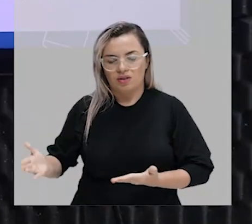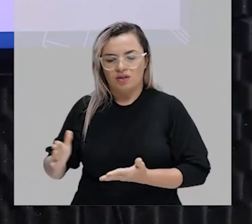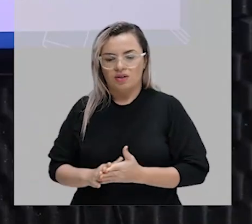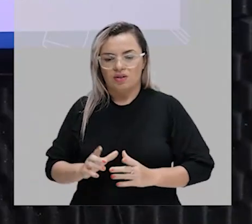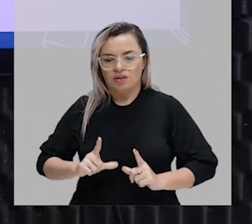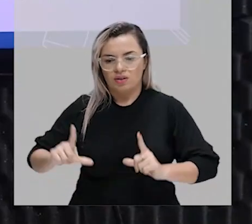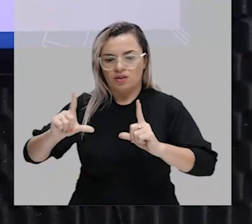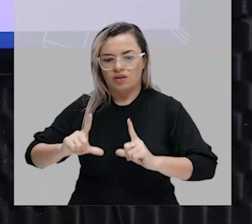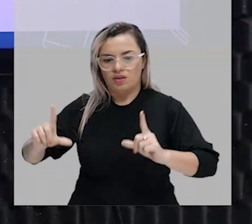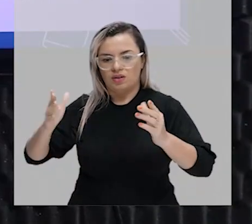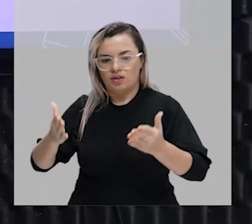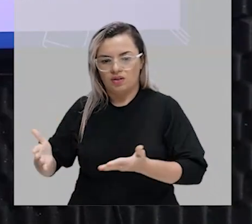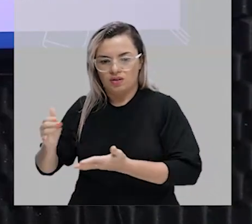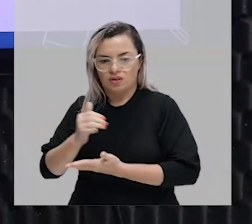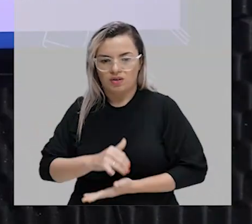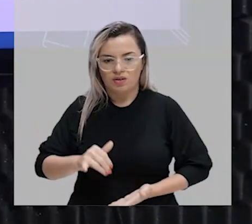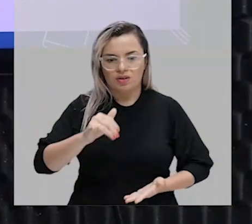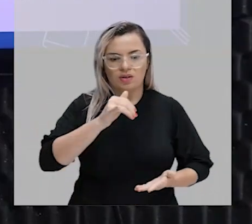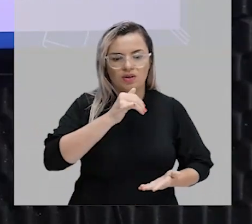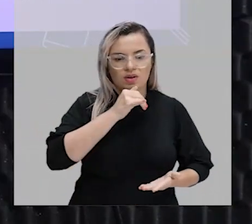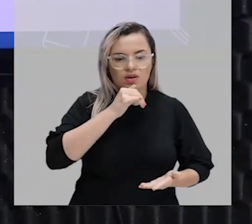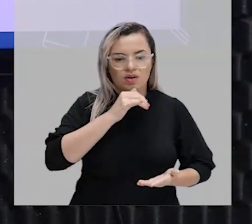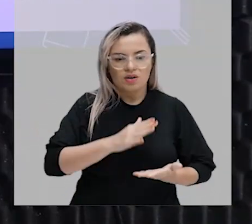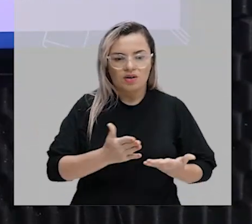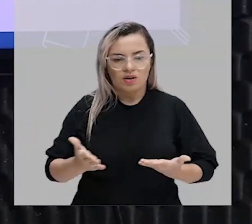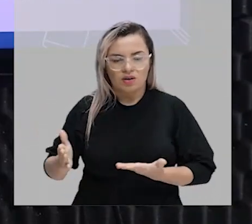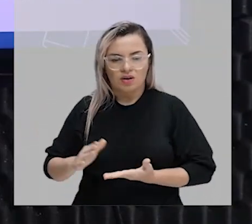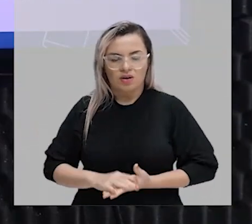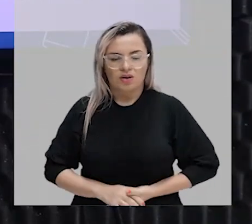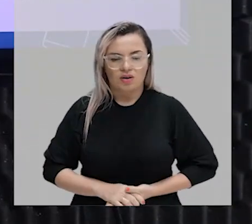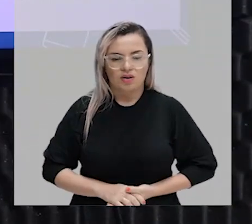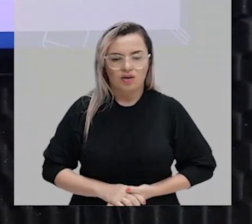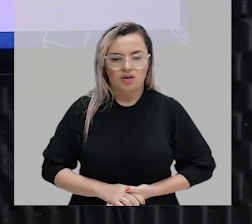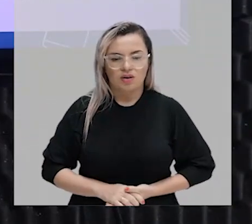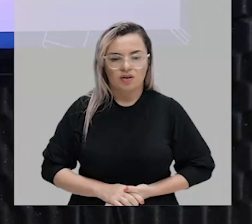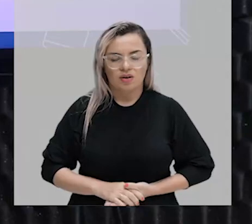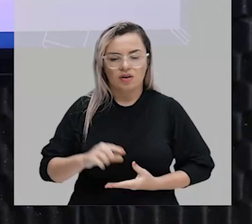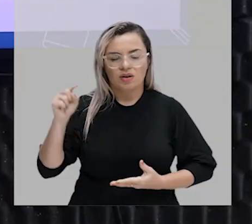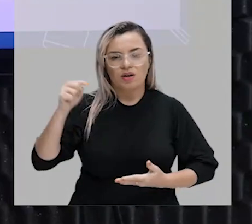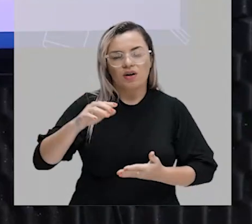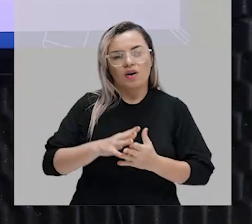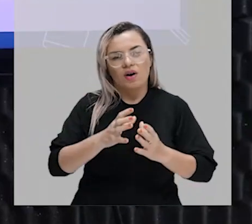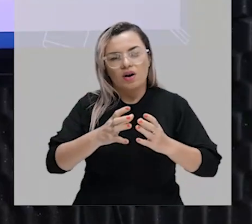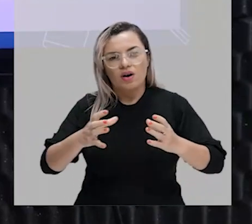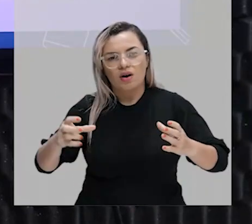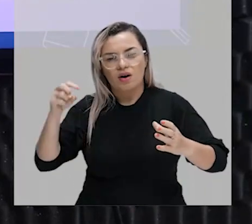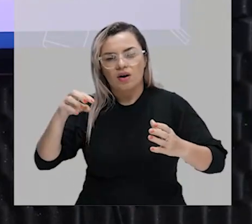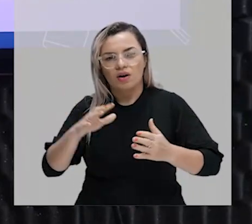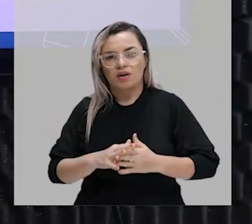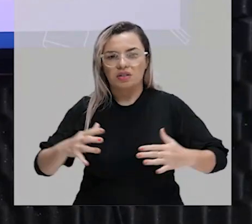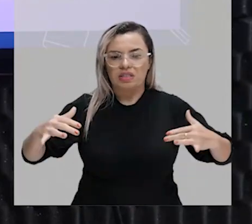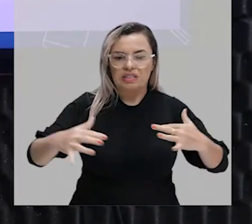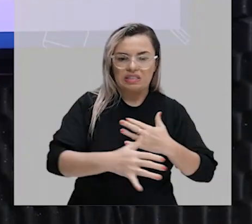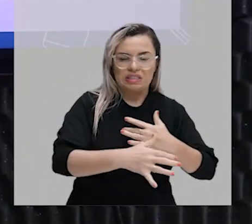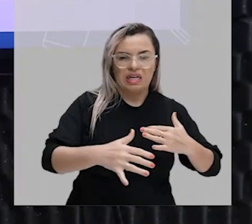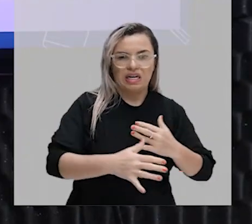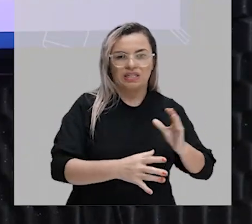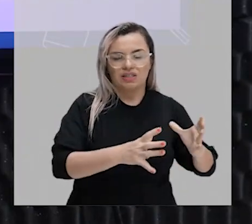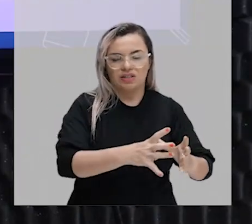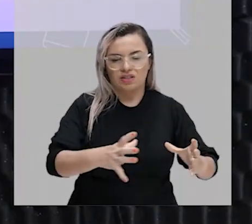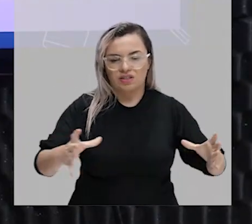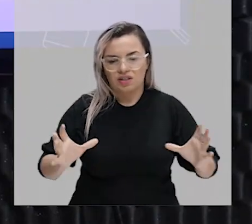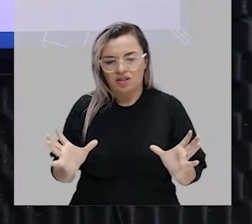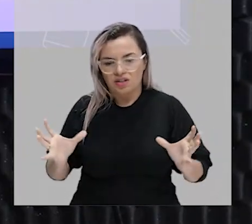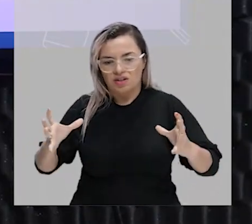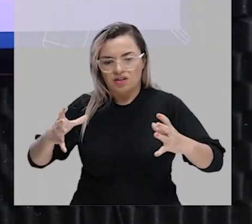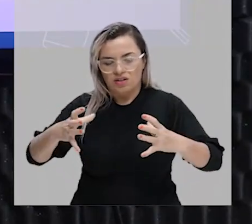por exemplo, Yokohama, tá bom? Que vão fazer ali a chamada Tokaido, né? Uma das maiores aí megalópolis do mundo, justamente